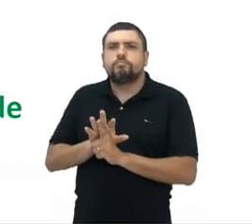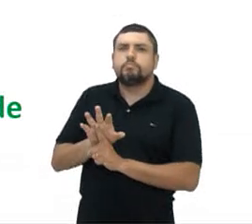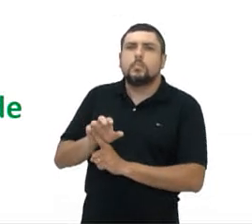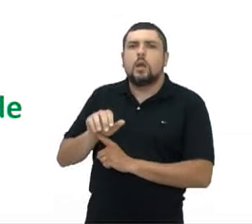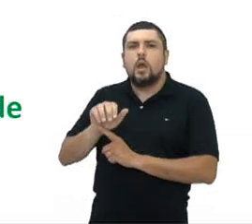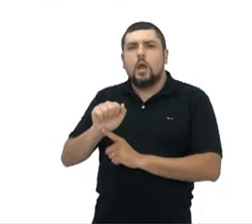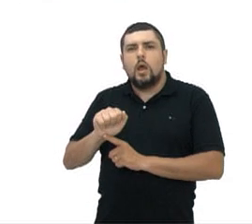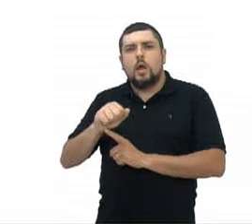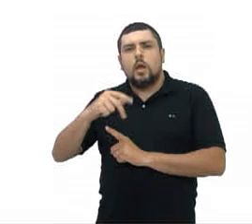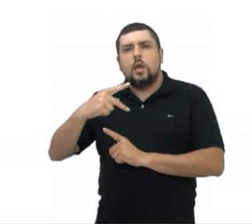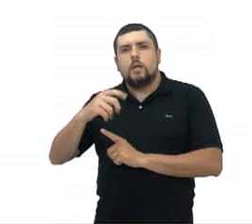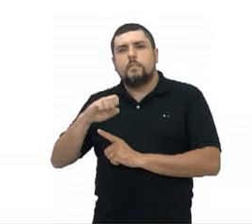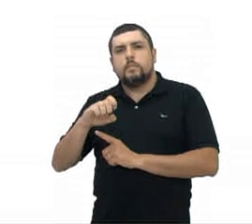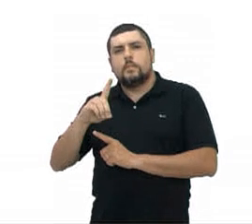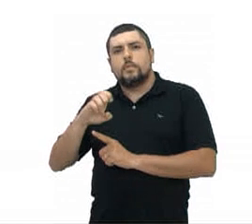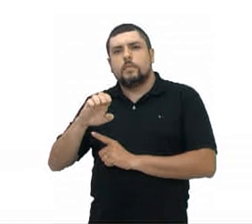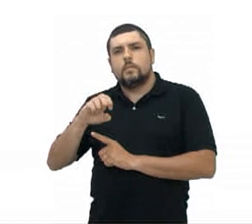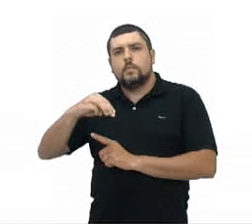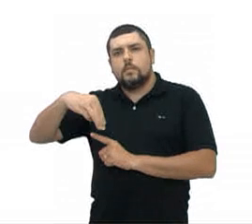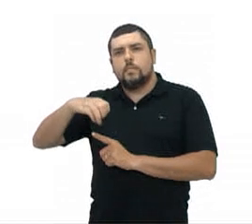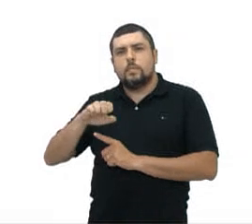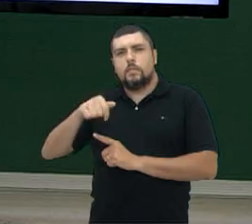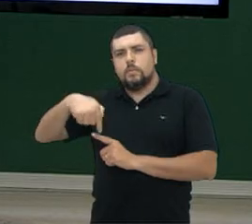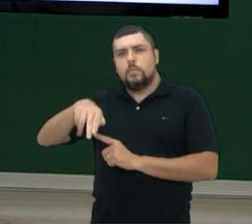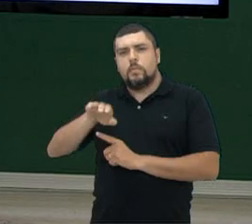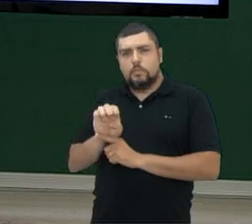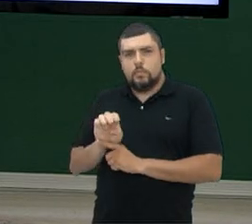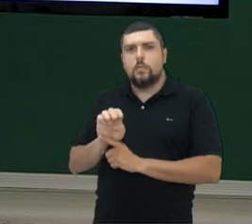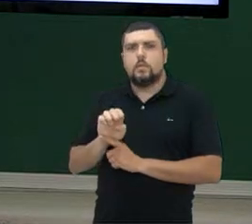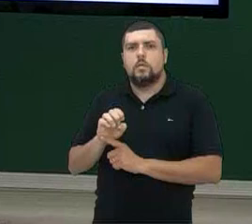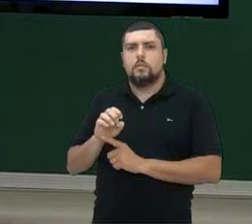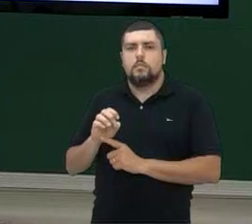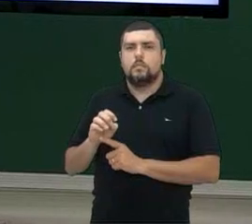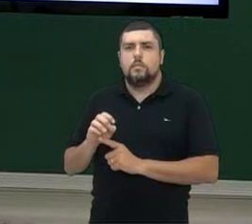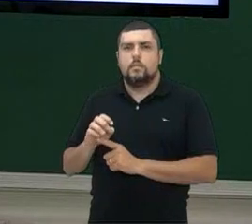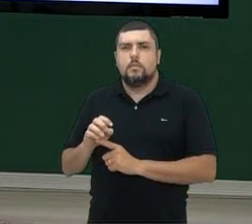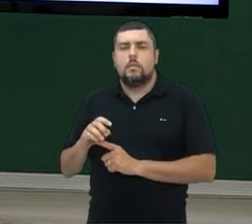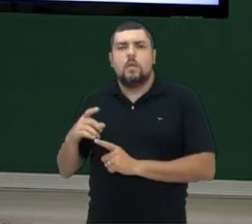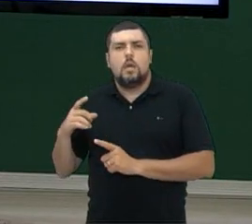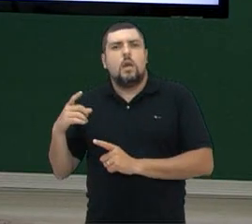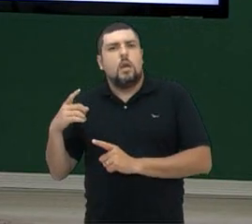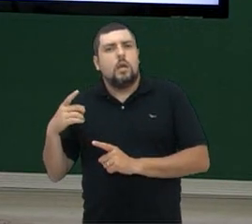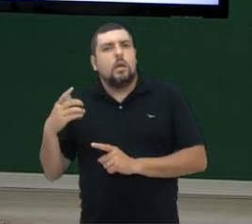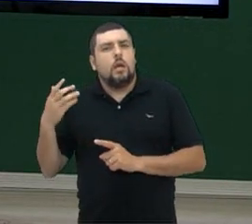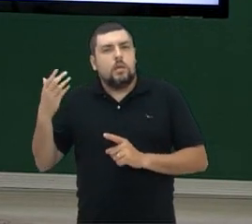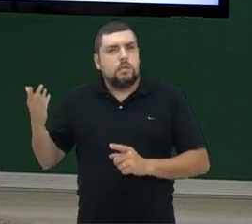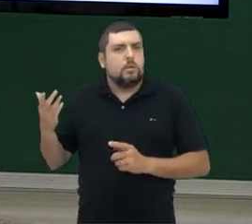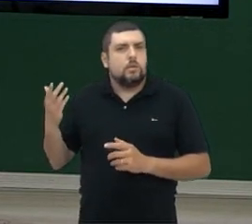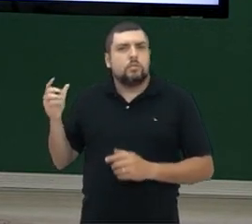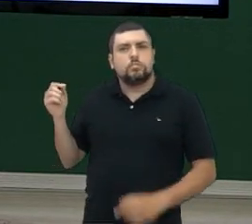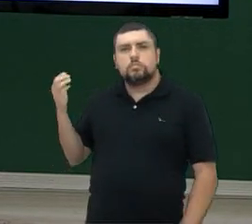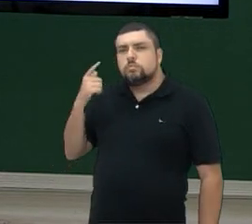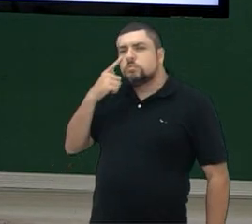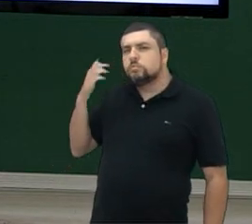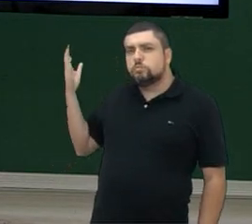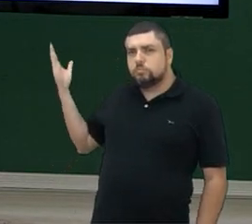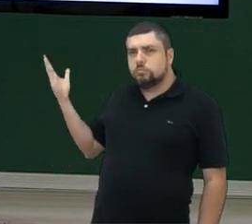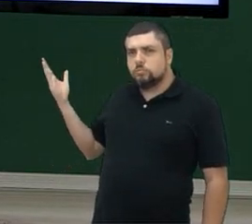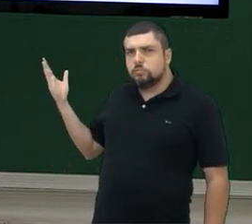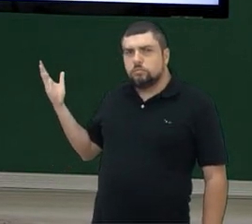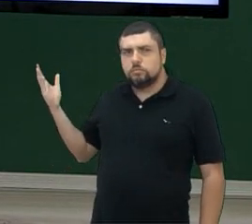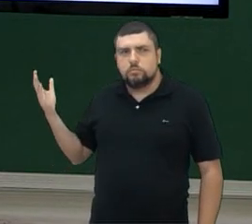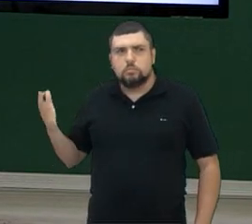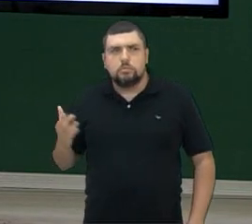né? O deus, deixa eu ver se eu volto para vocês lembrarem dele. Ele pode ser representado de várias maneiras, representado com um corpo de serpente, a emergir de uma grande